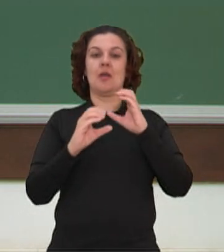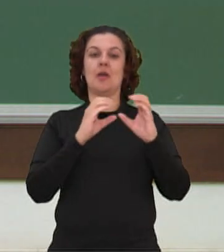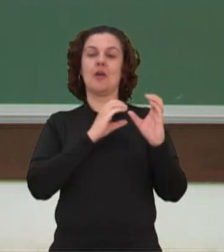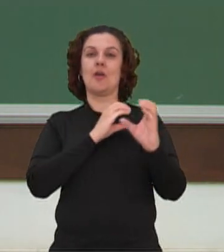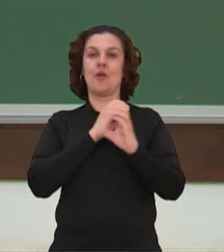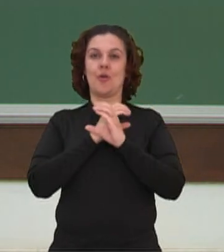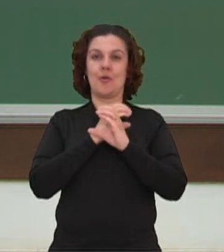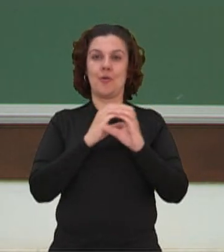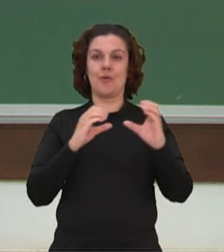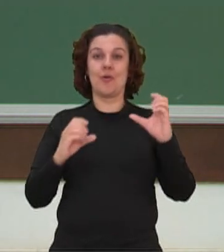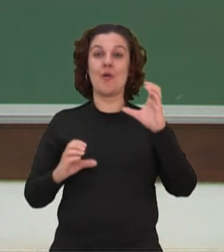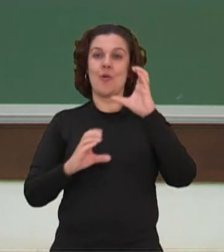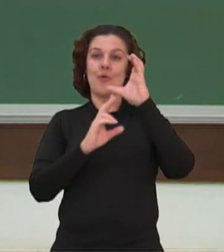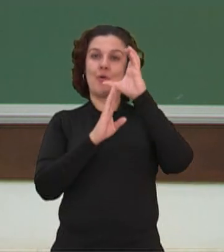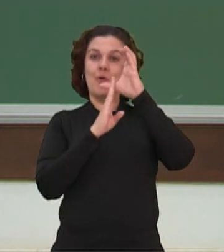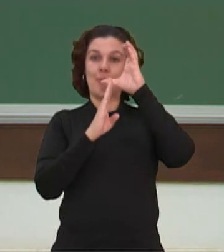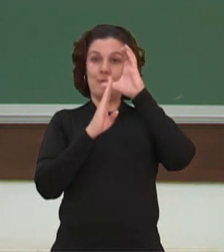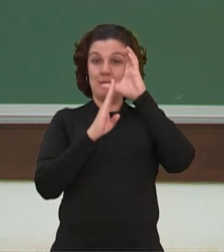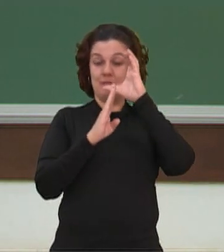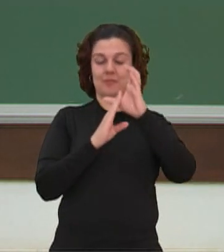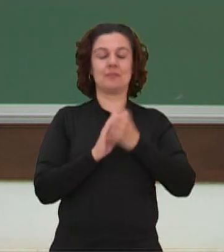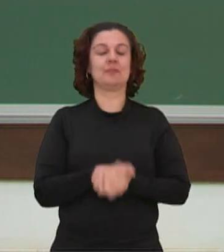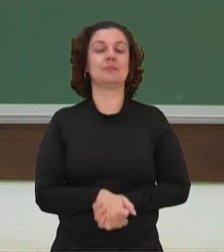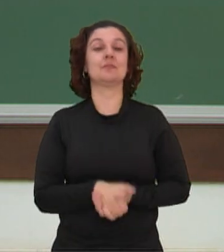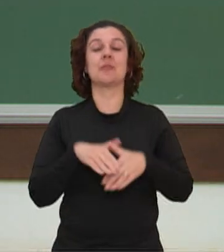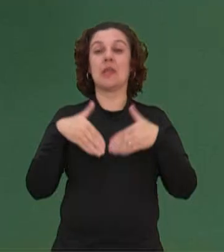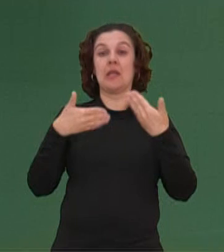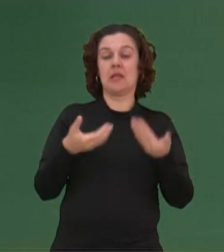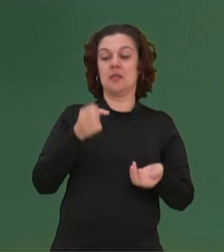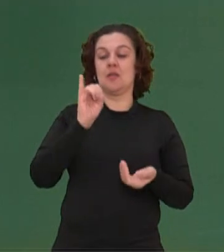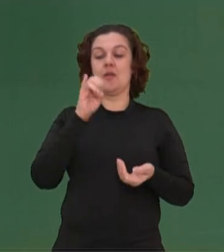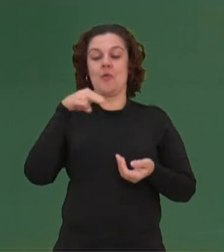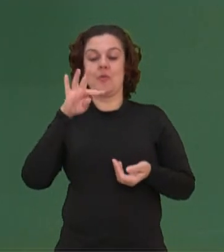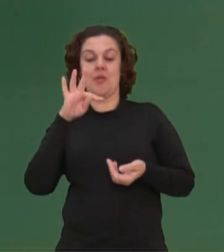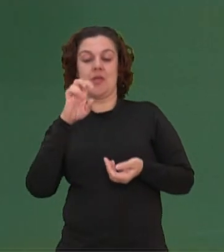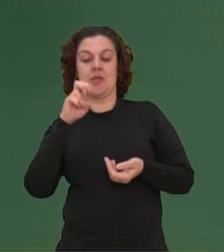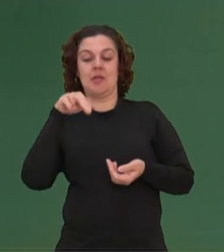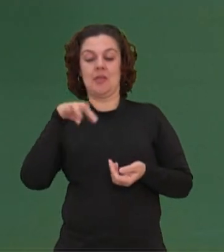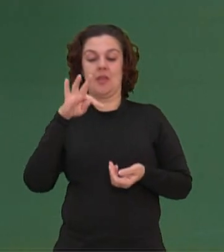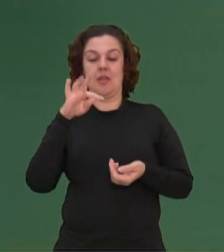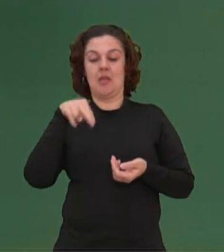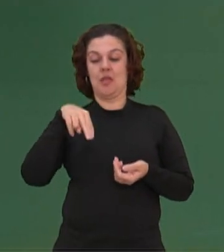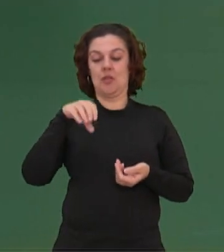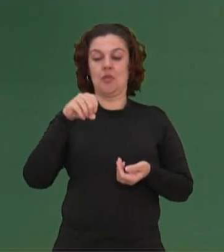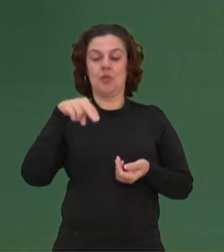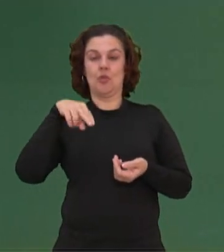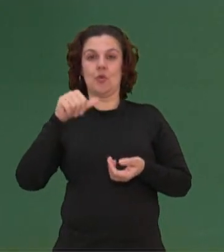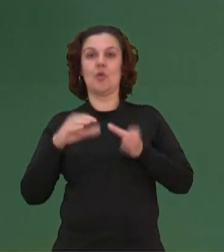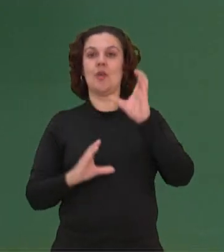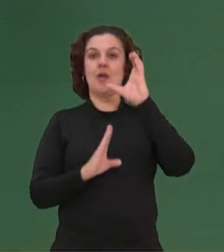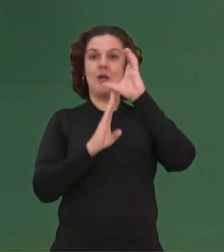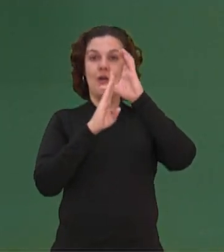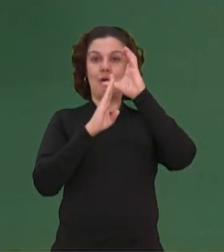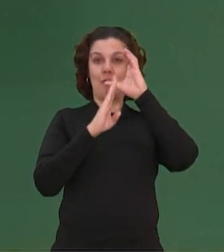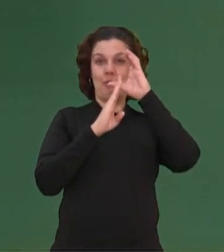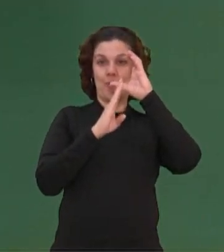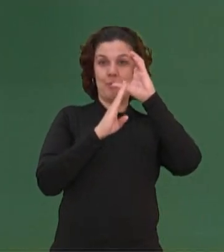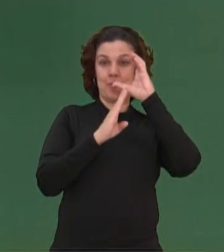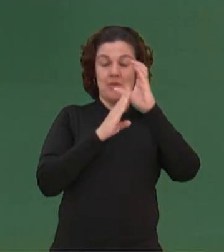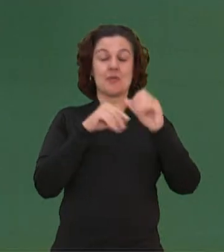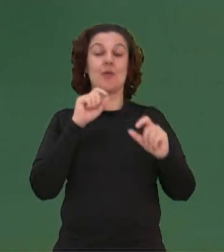1935. Então, Intentona Comunista, feita por esses dois líderes, que é essa tentativa de golpe feita